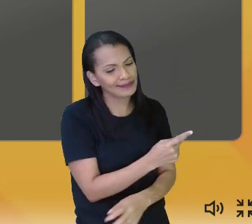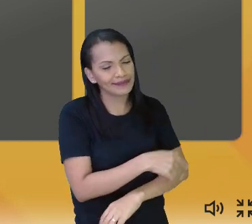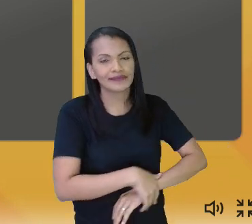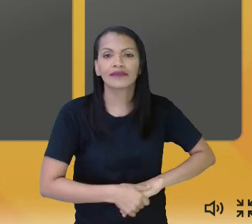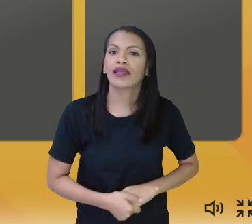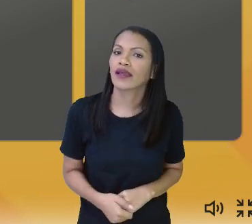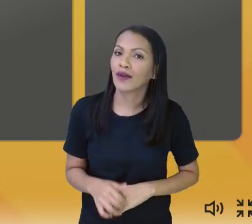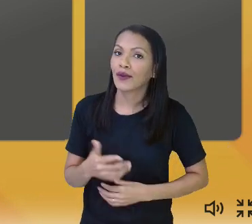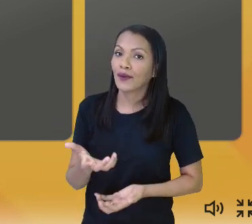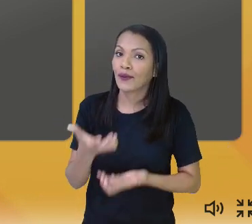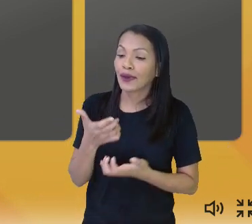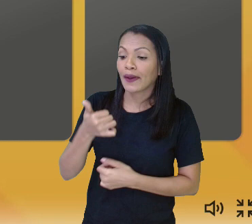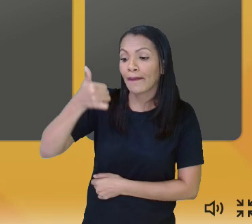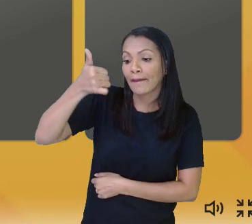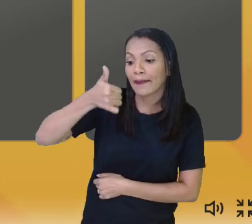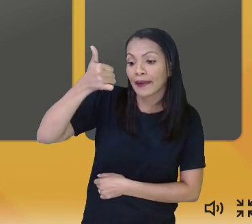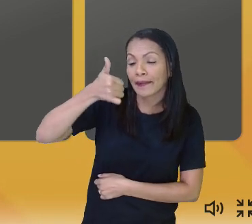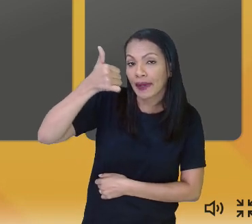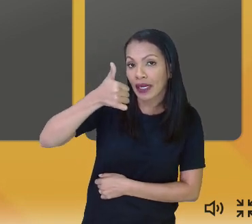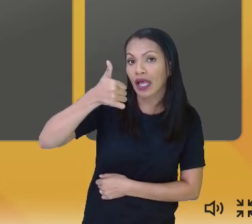e eu quero a primeira de cima